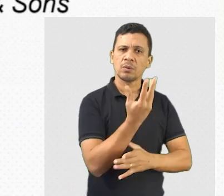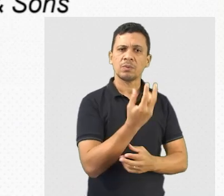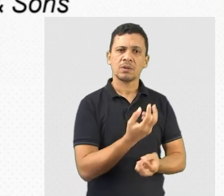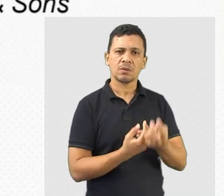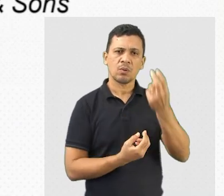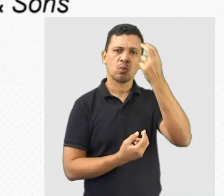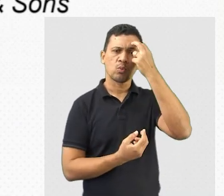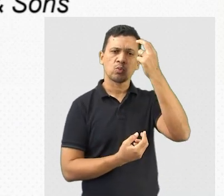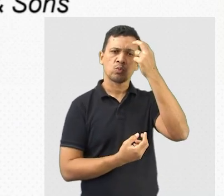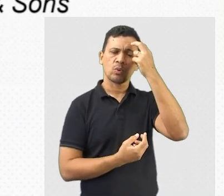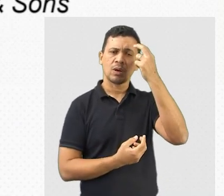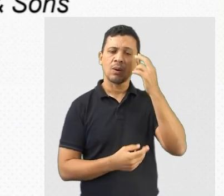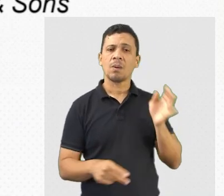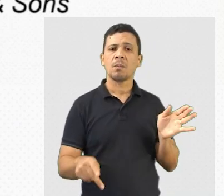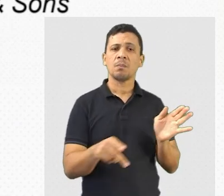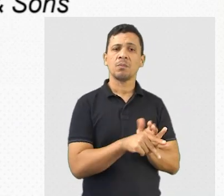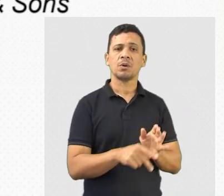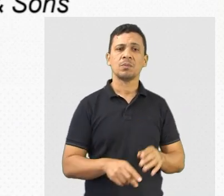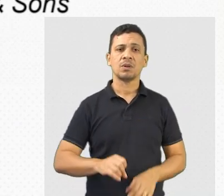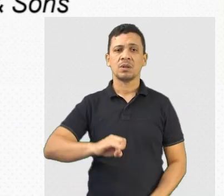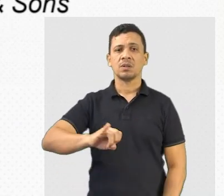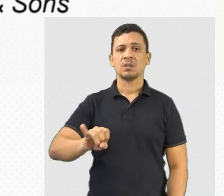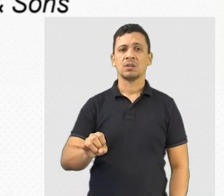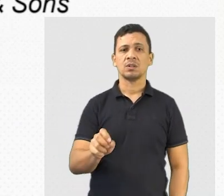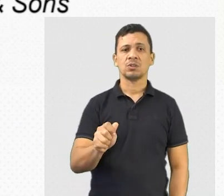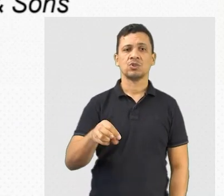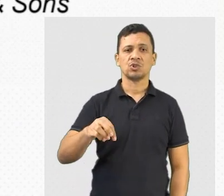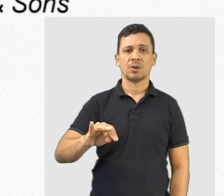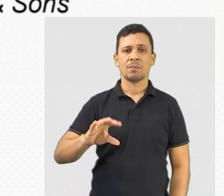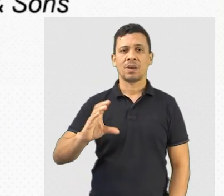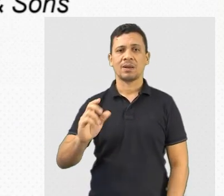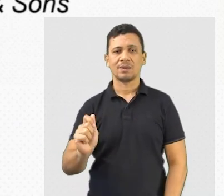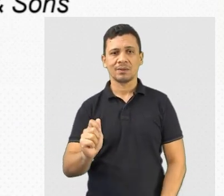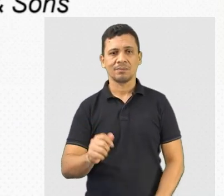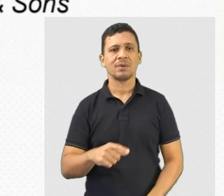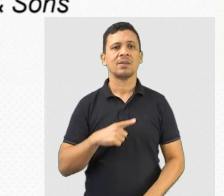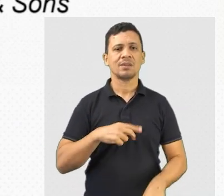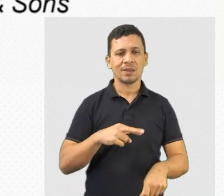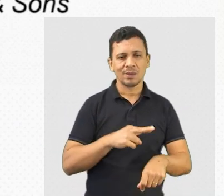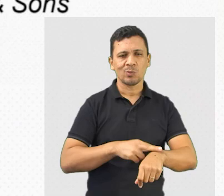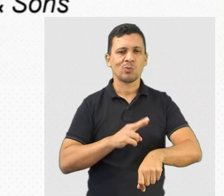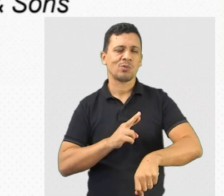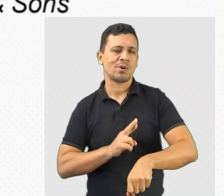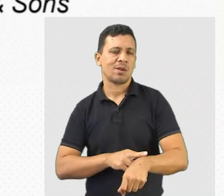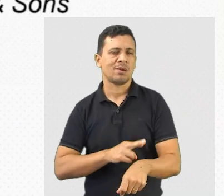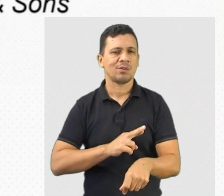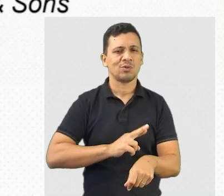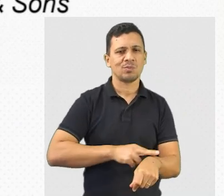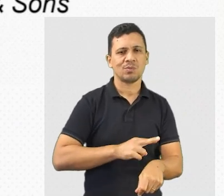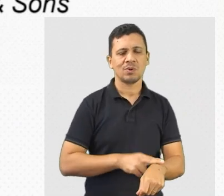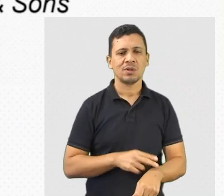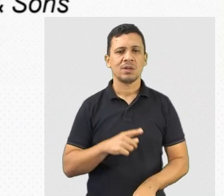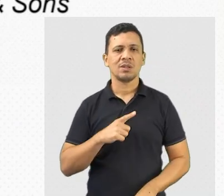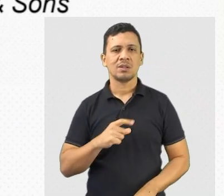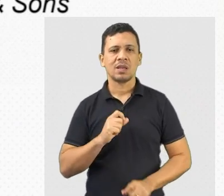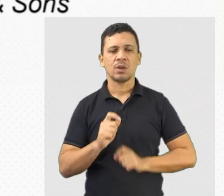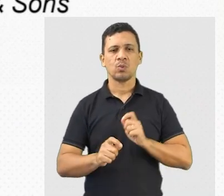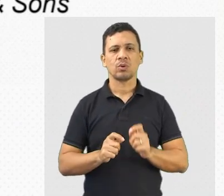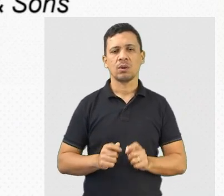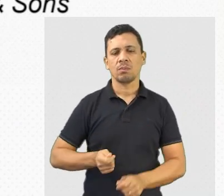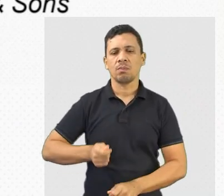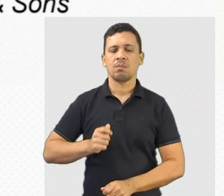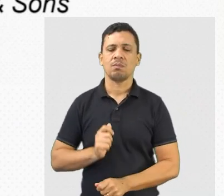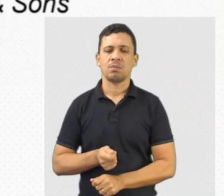que vem da Jamaica. Tem um ritmo próprio, tem uma batida, né?